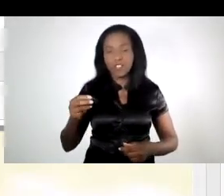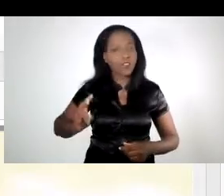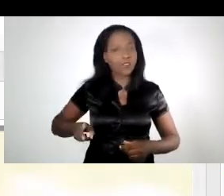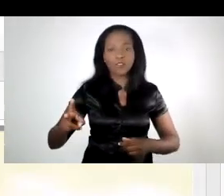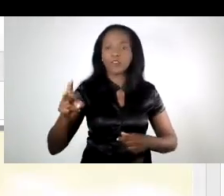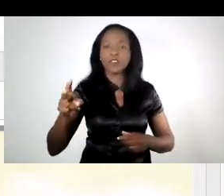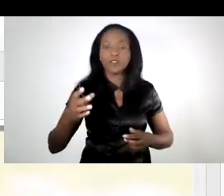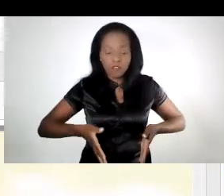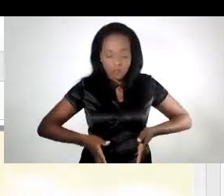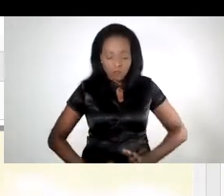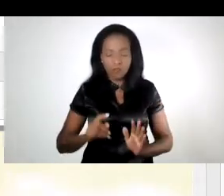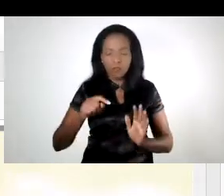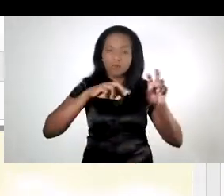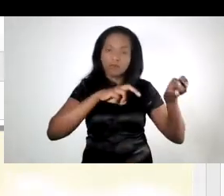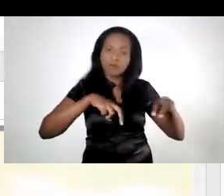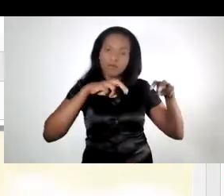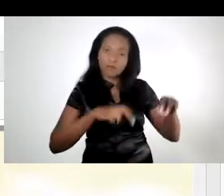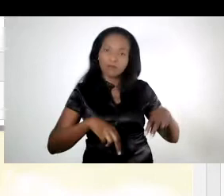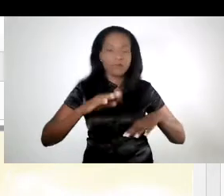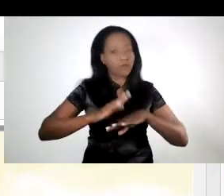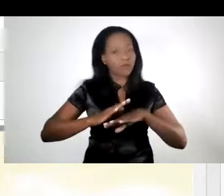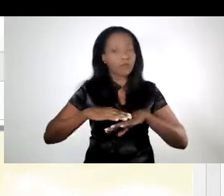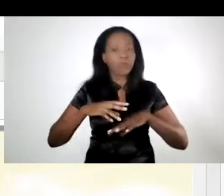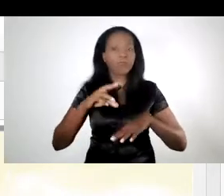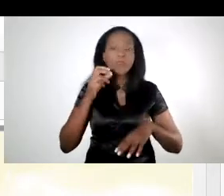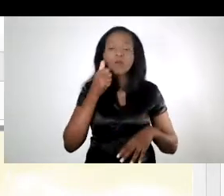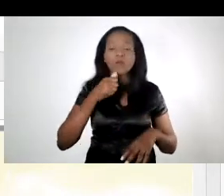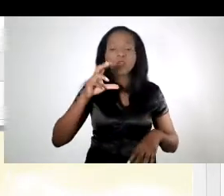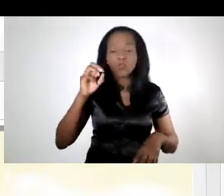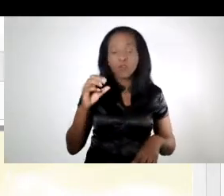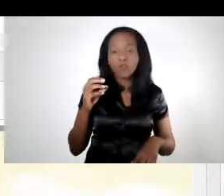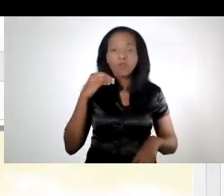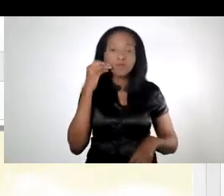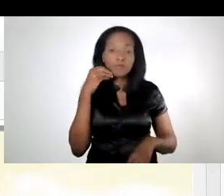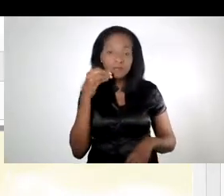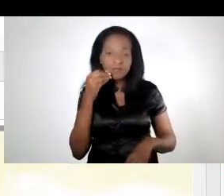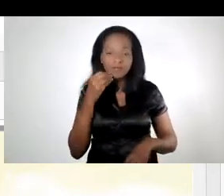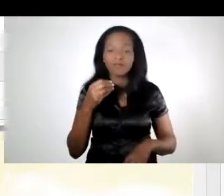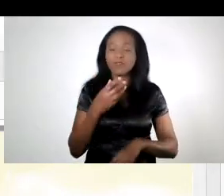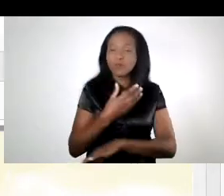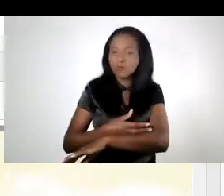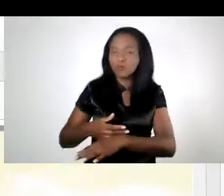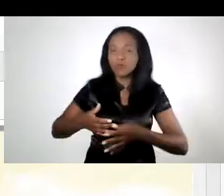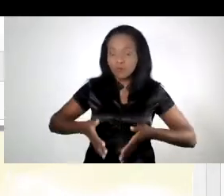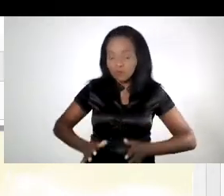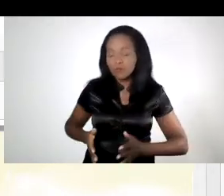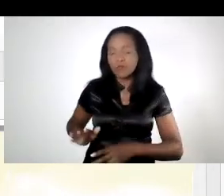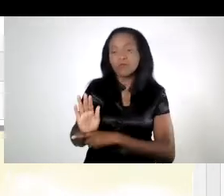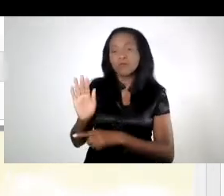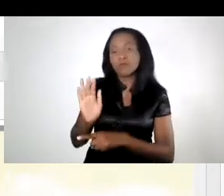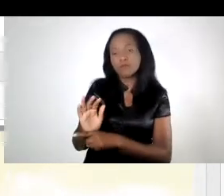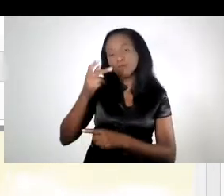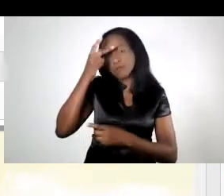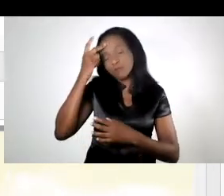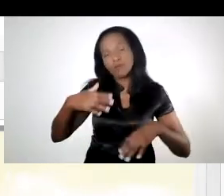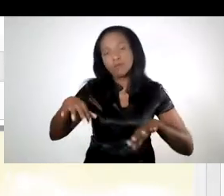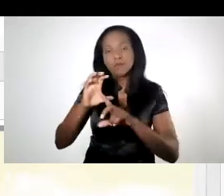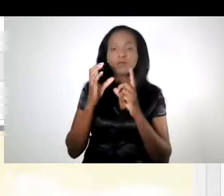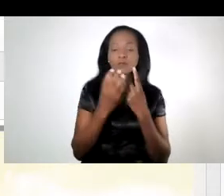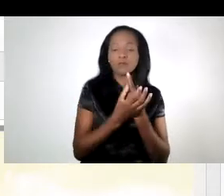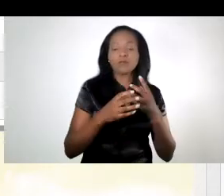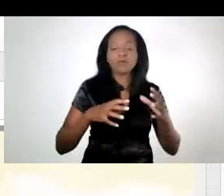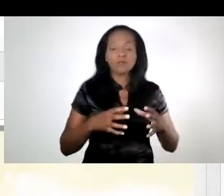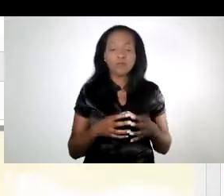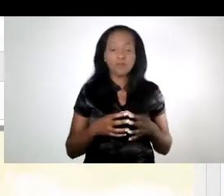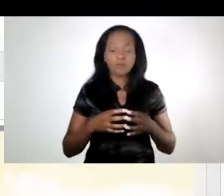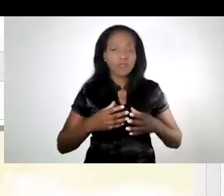mãos da avó Experiência, parteira estimada das comunidades. Desde pequeninos, os ensinei a